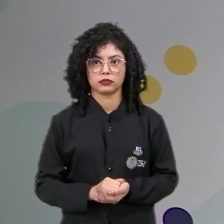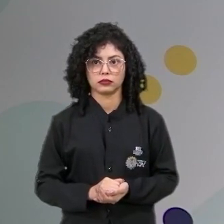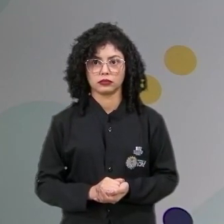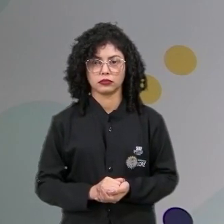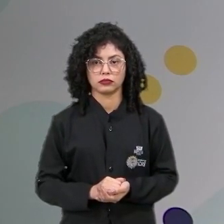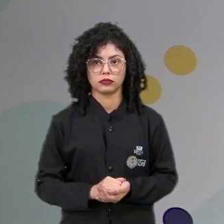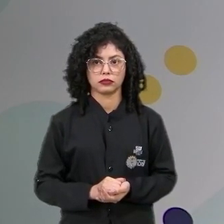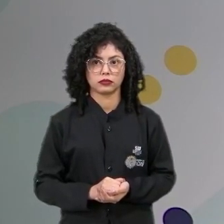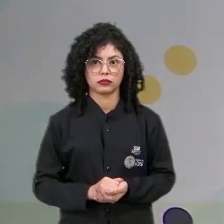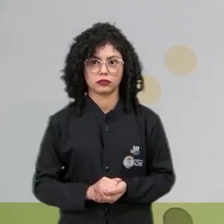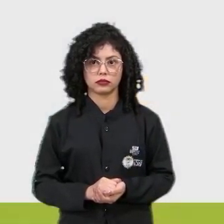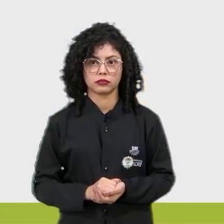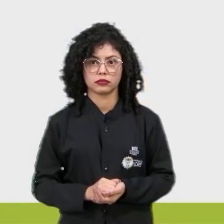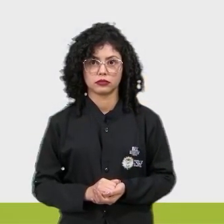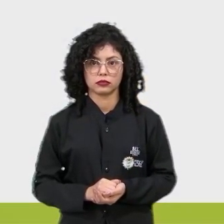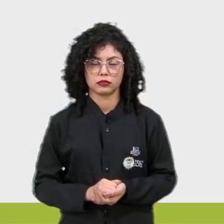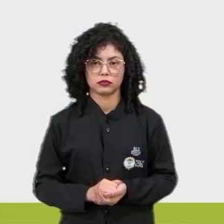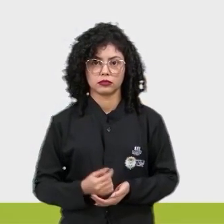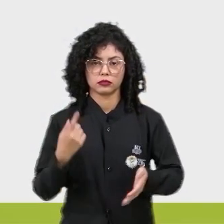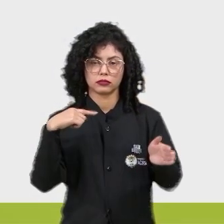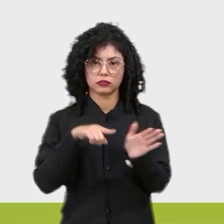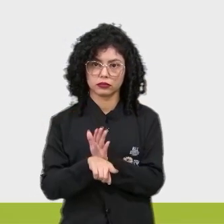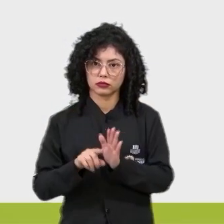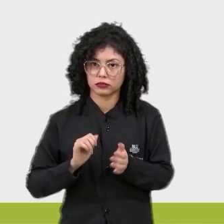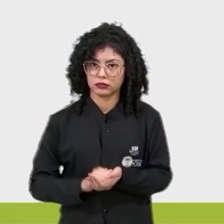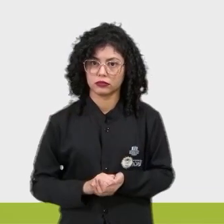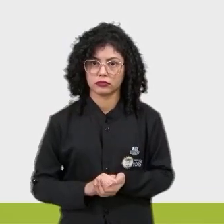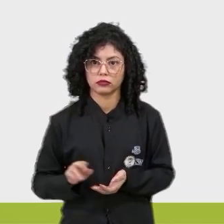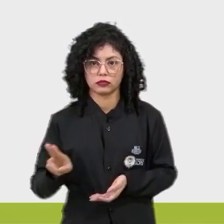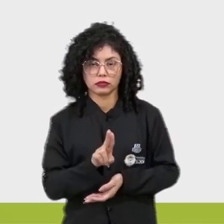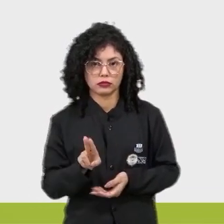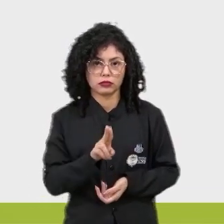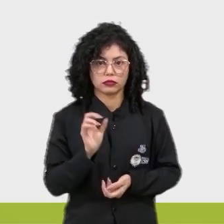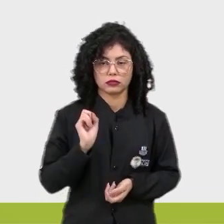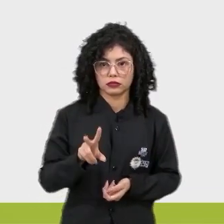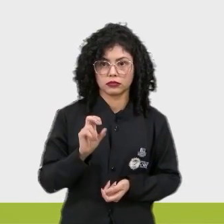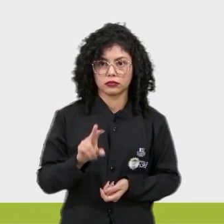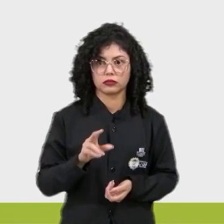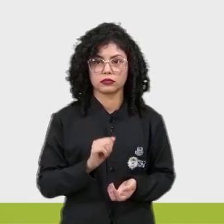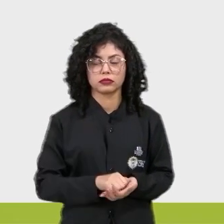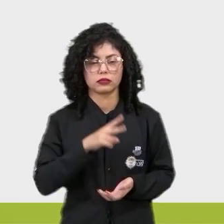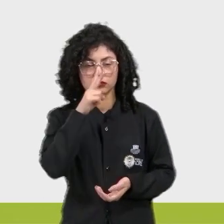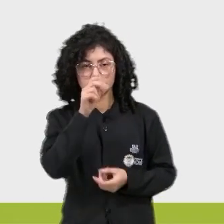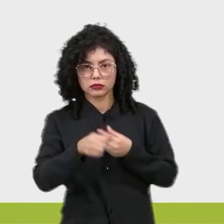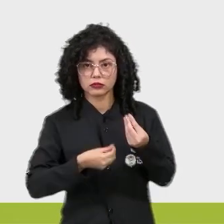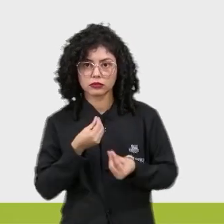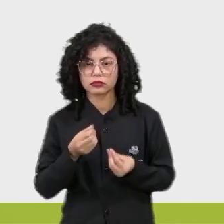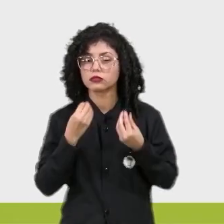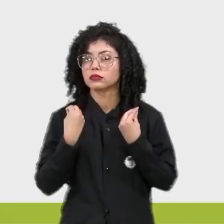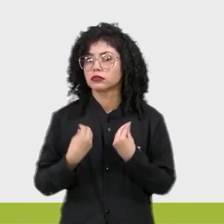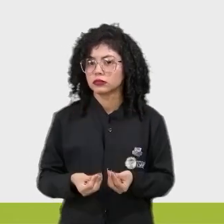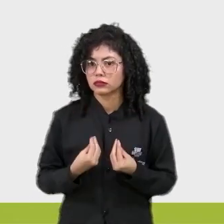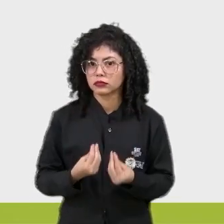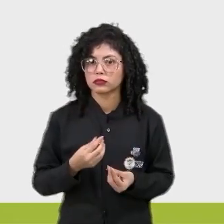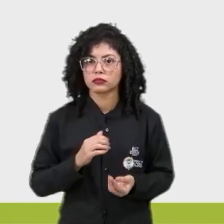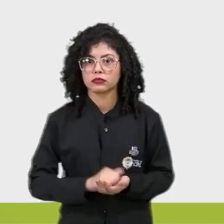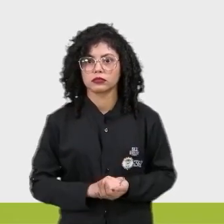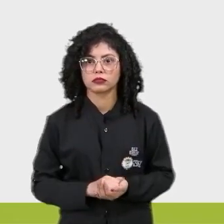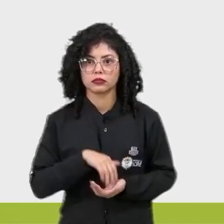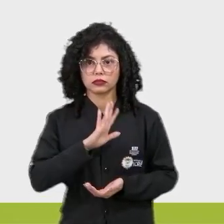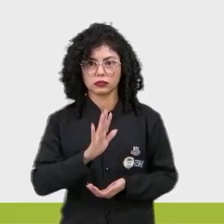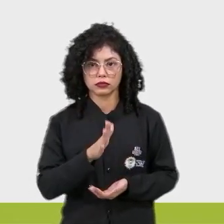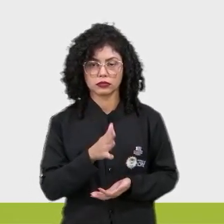para a questão, e aí eu pergunto para vocês, esse novo medicamento apresenta potencial aplicação para quê?